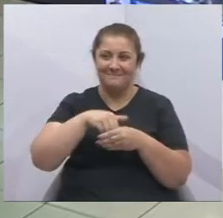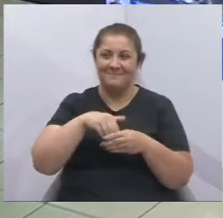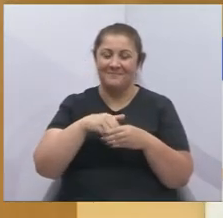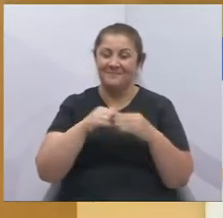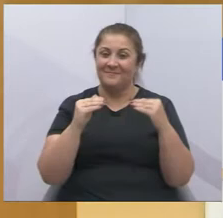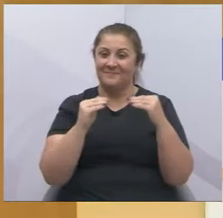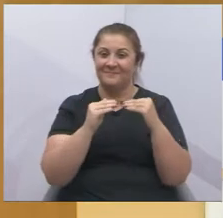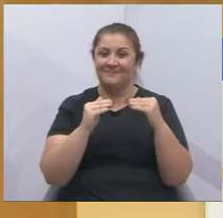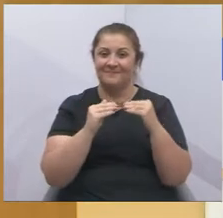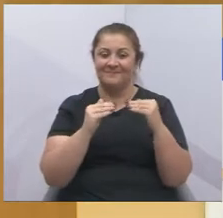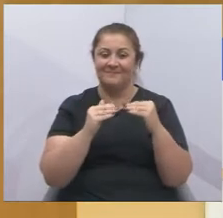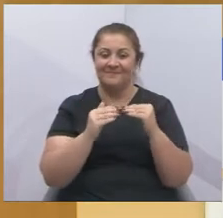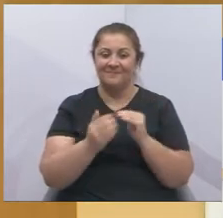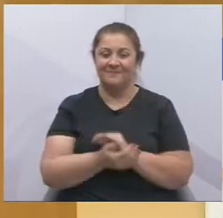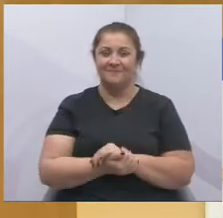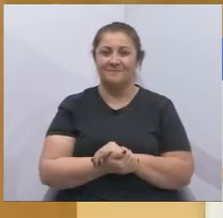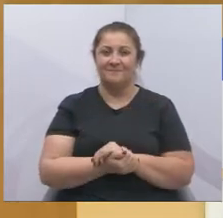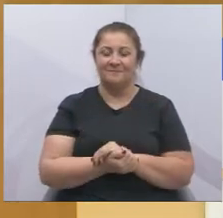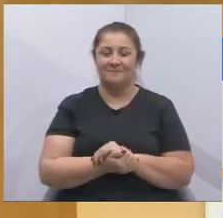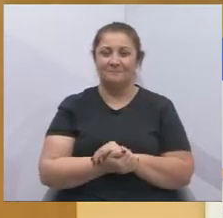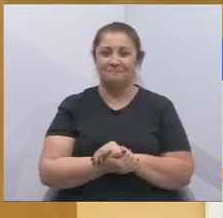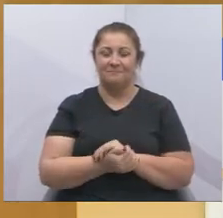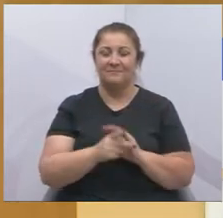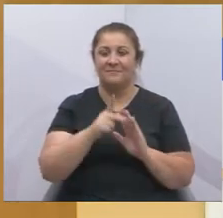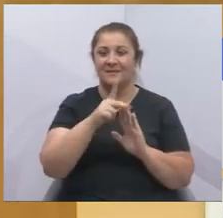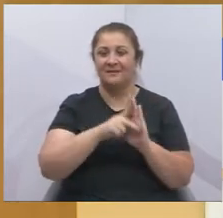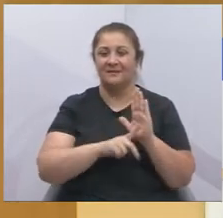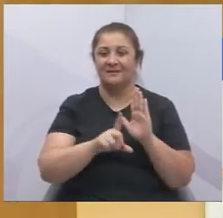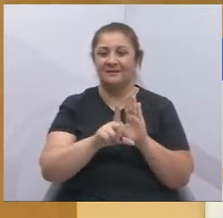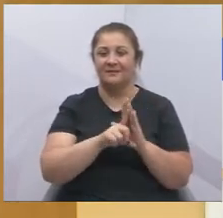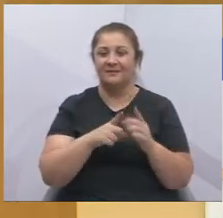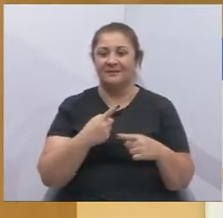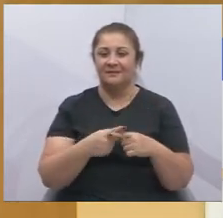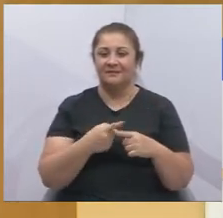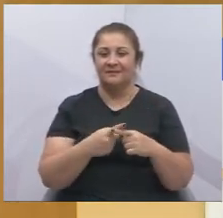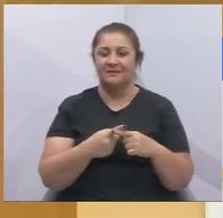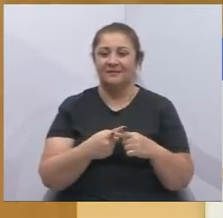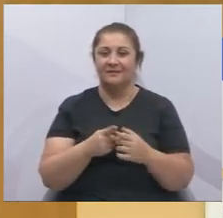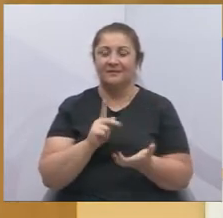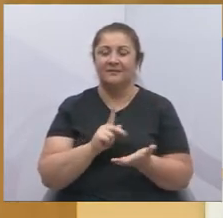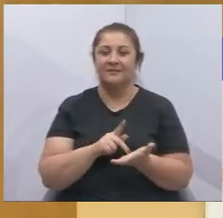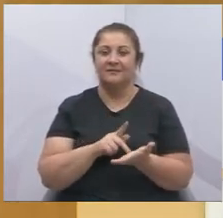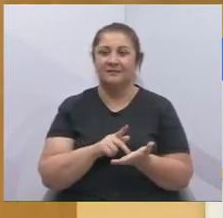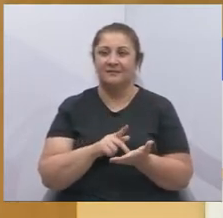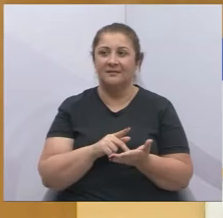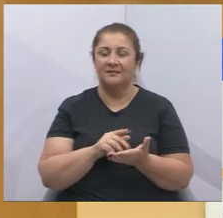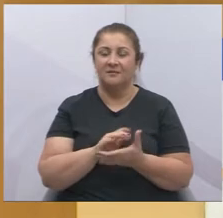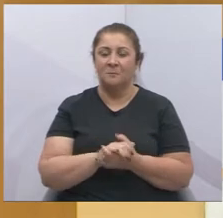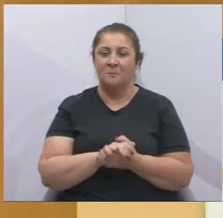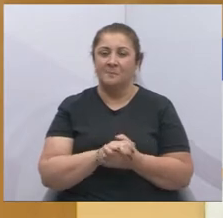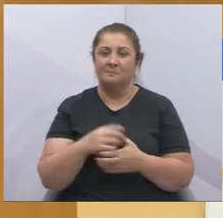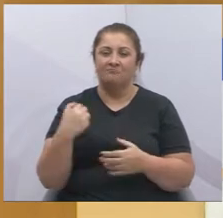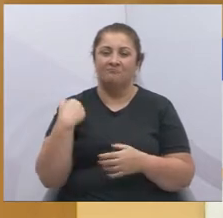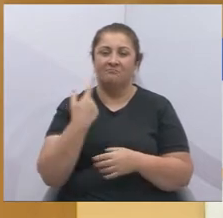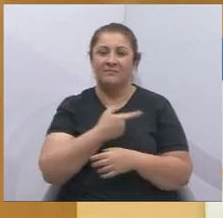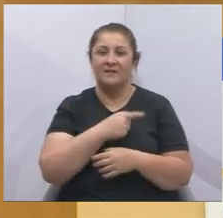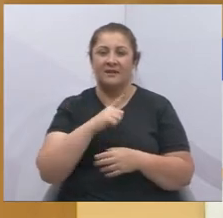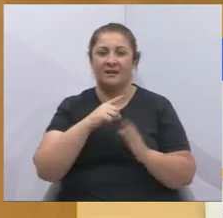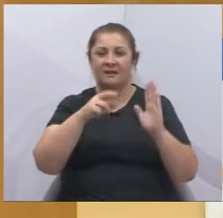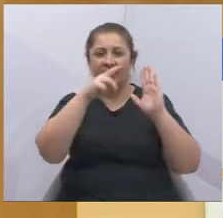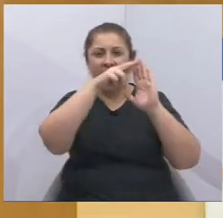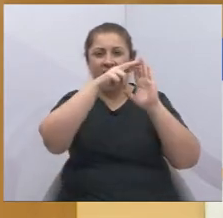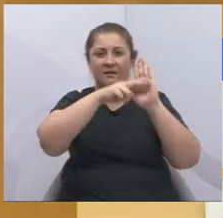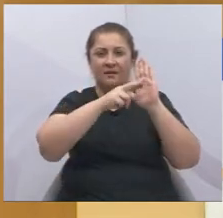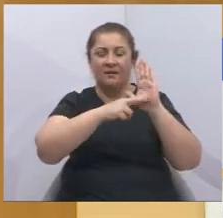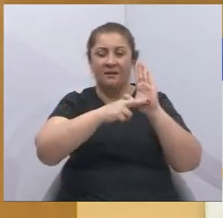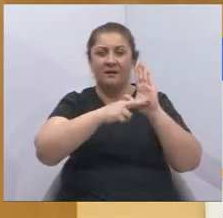favoravelmente ao projeto de lei, para que realmente possamos está disciplinando a atividade